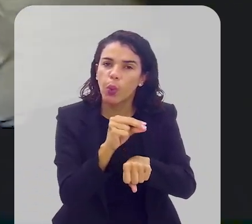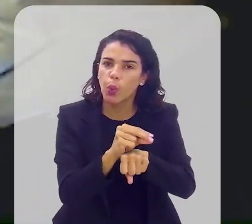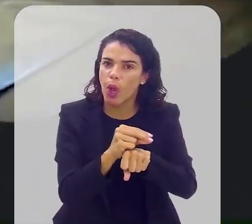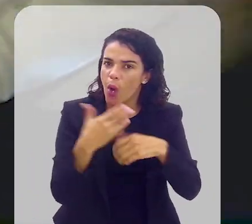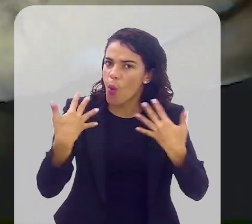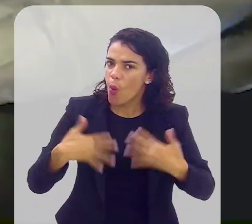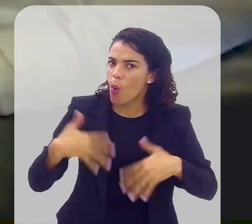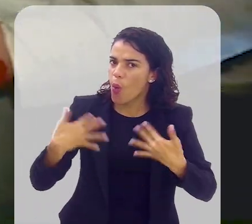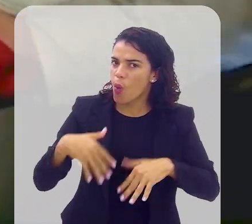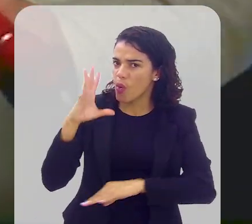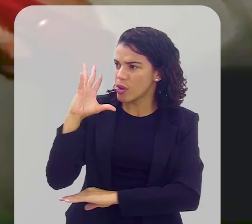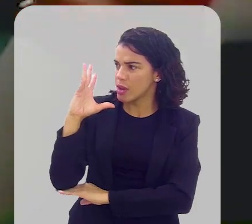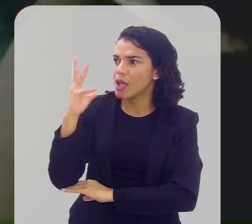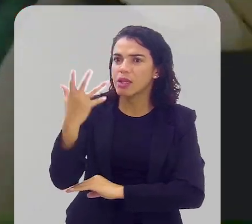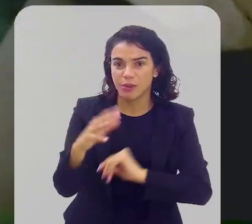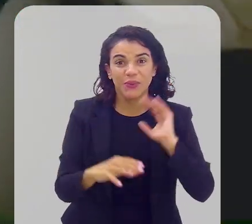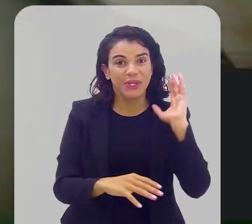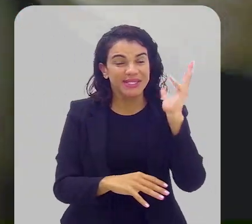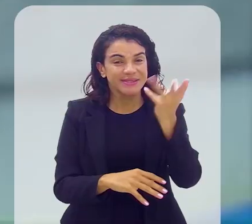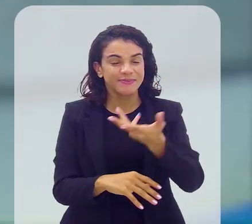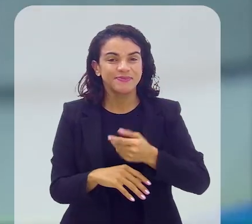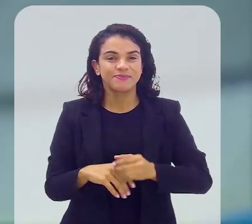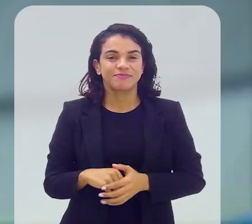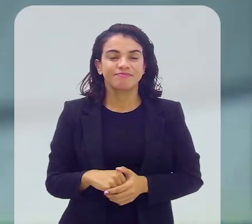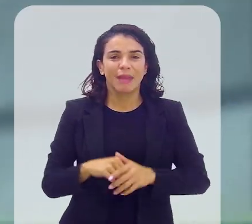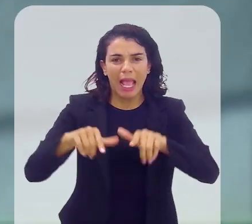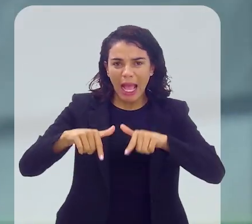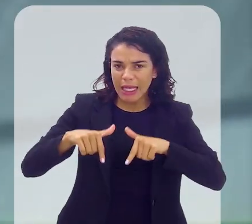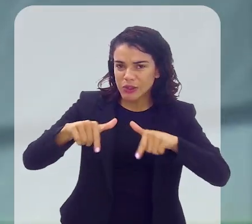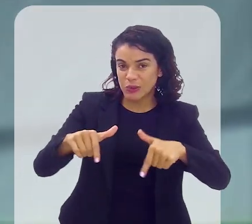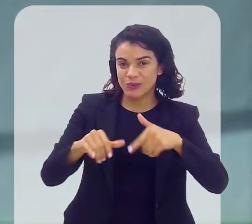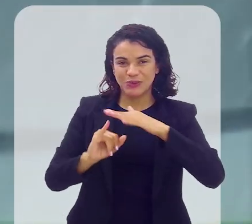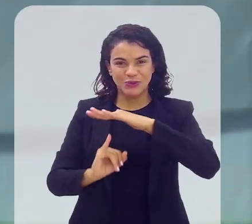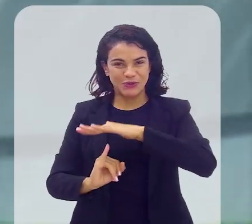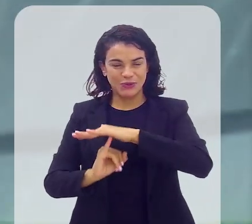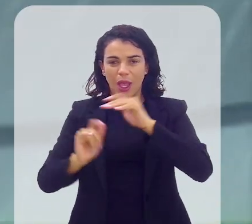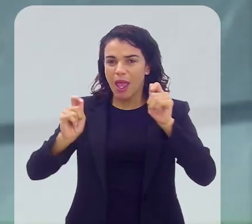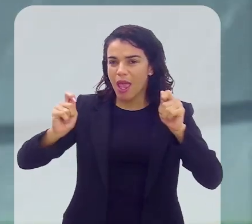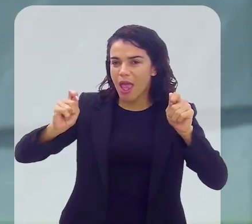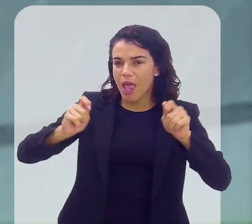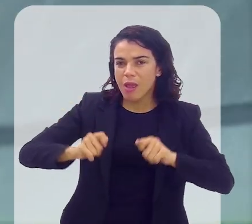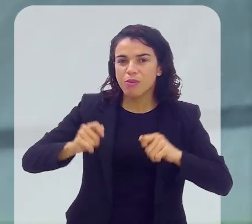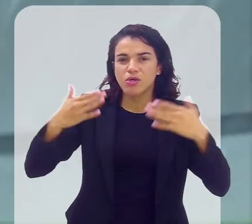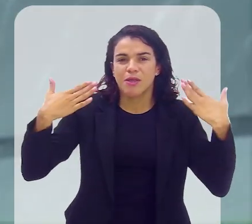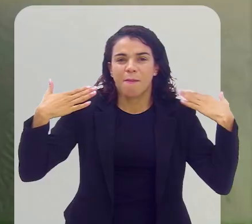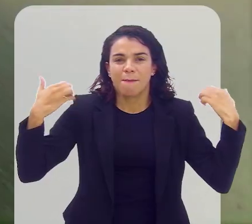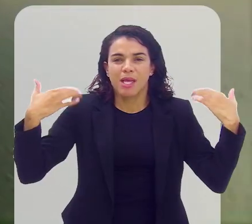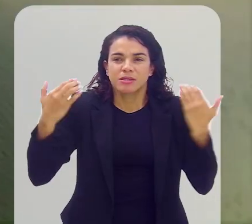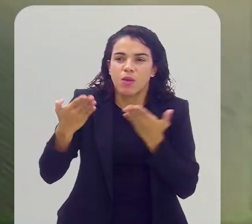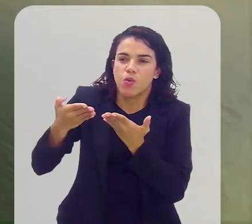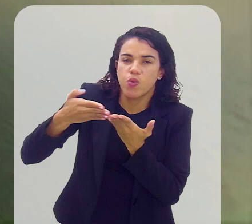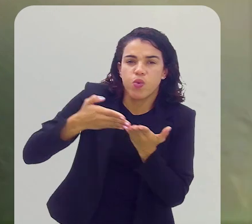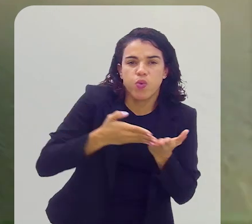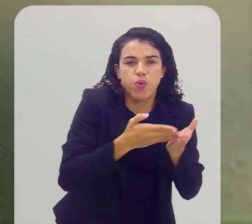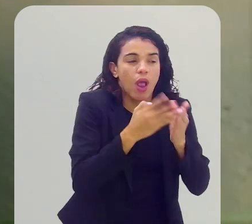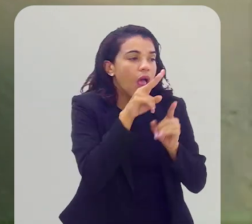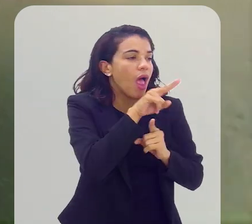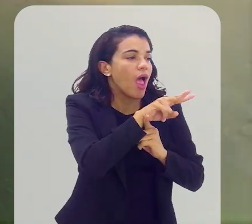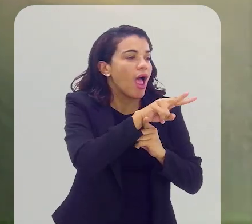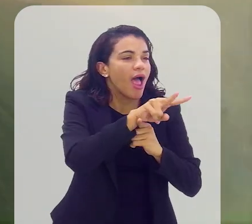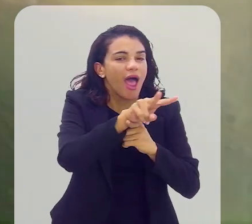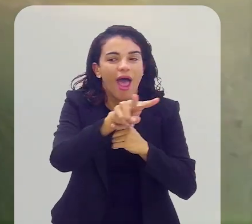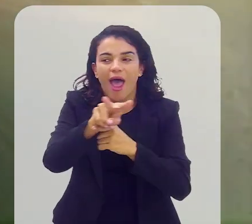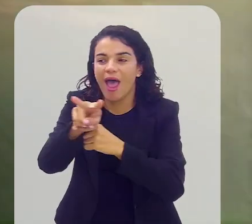aos filhotes, coisa rara na natureza. Através de ações do Instituto, é possível fazer passeios de